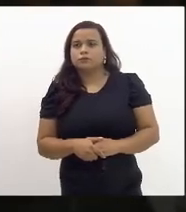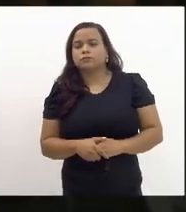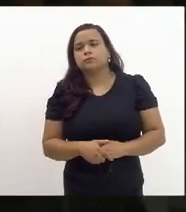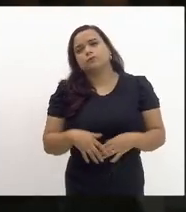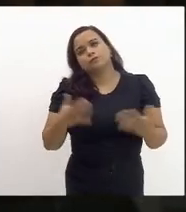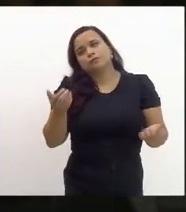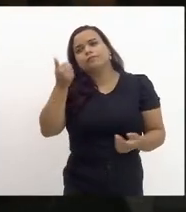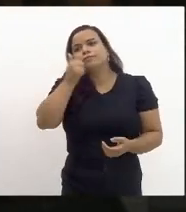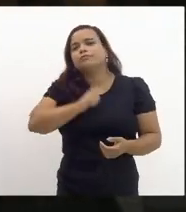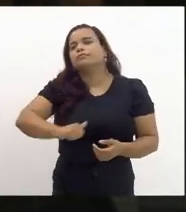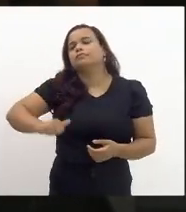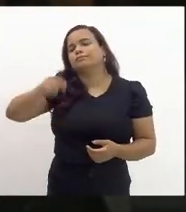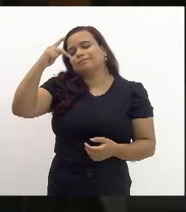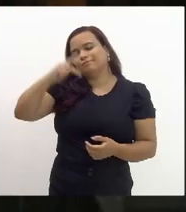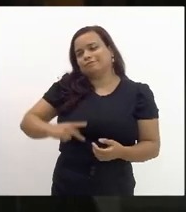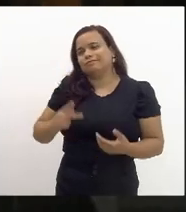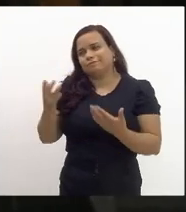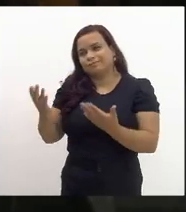Senhora Presidente,